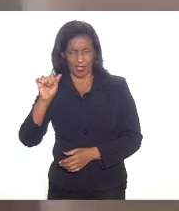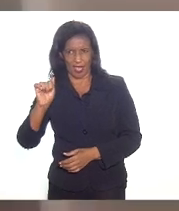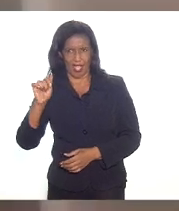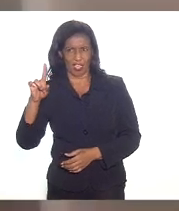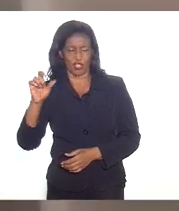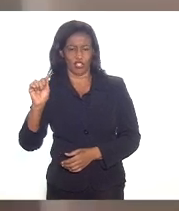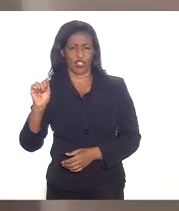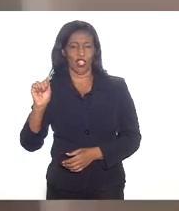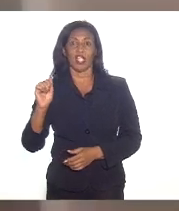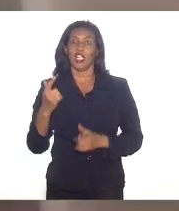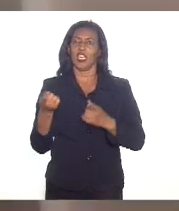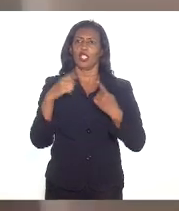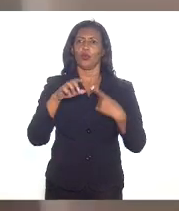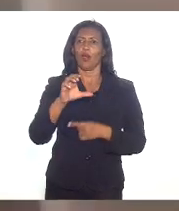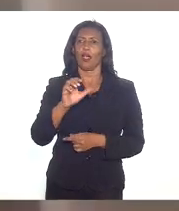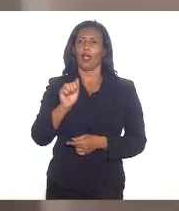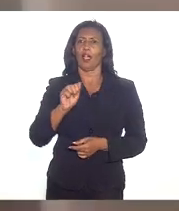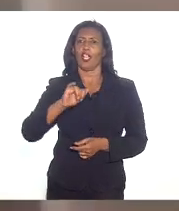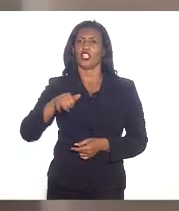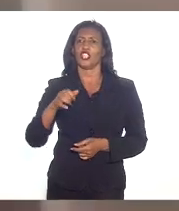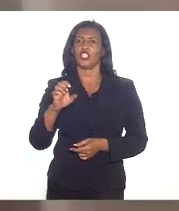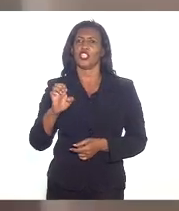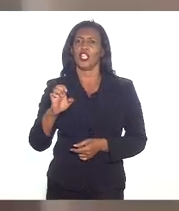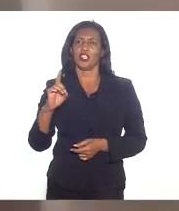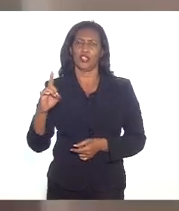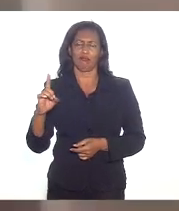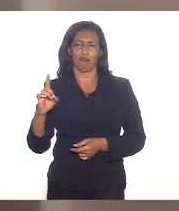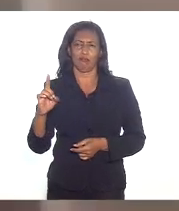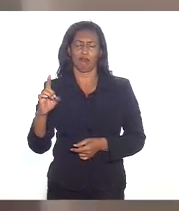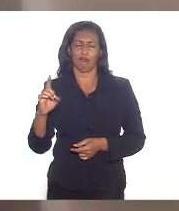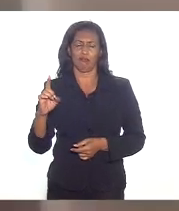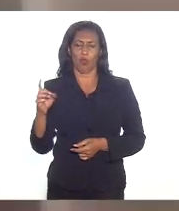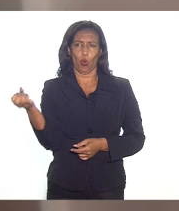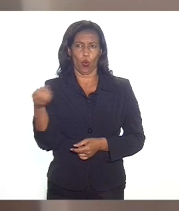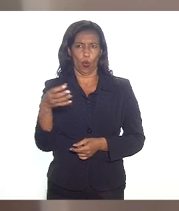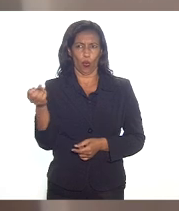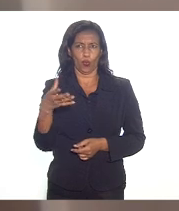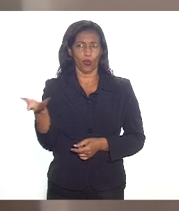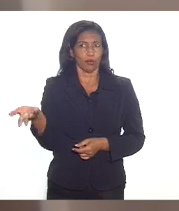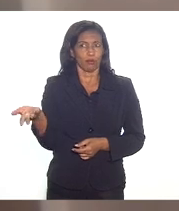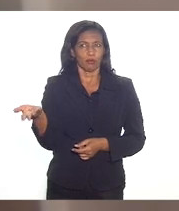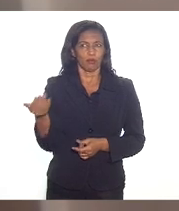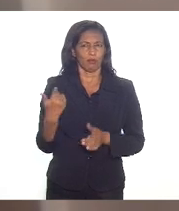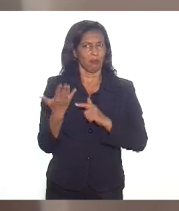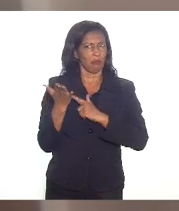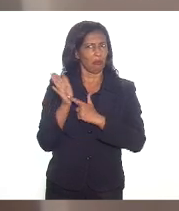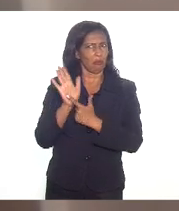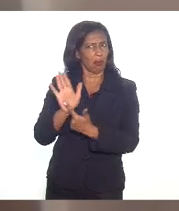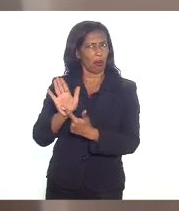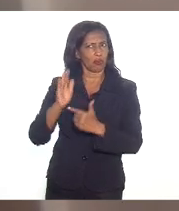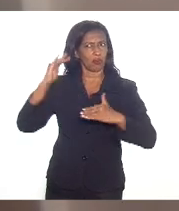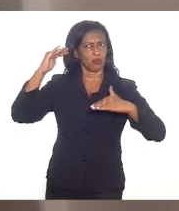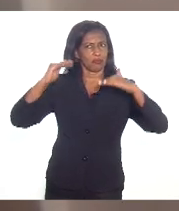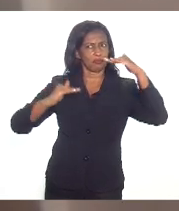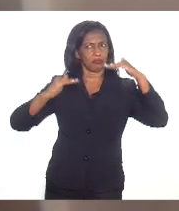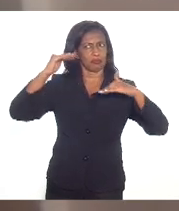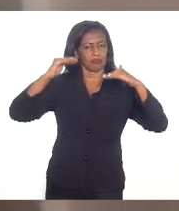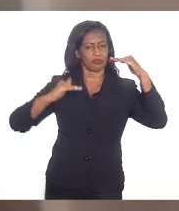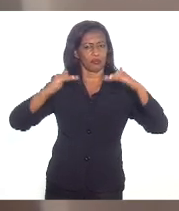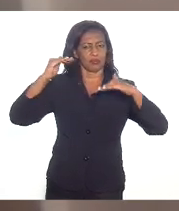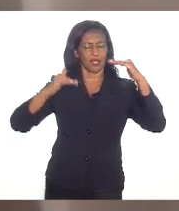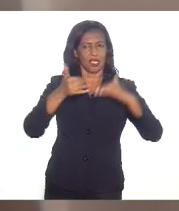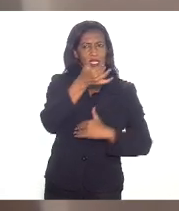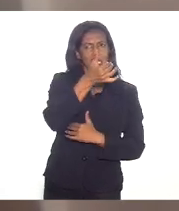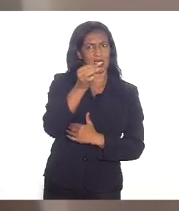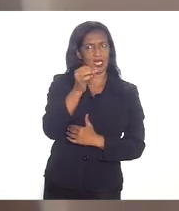do CAGED, né? Do novo CAGED, da Zero, mostra aí uma variação de entre 100 e